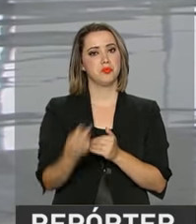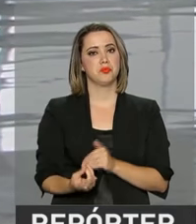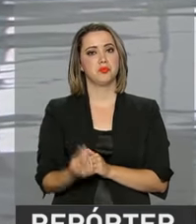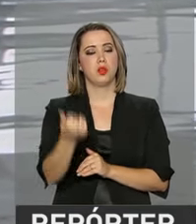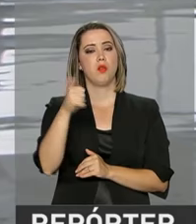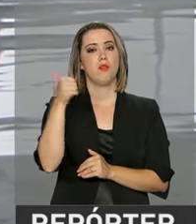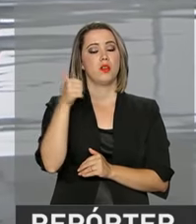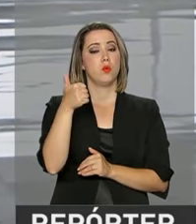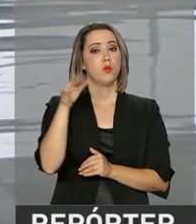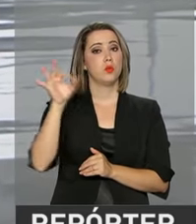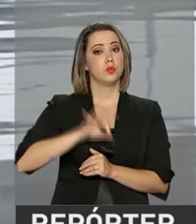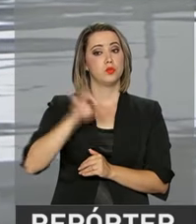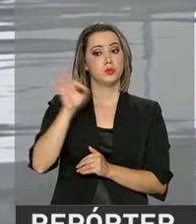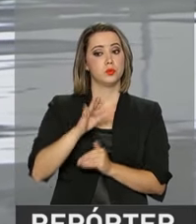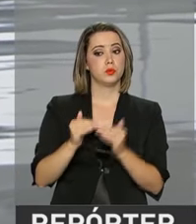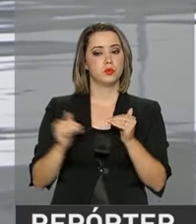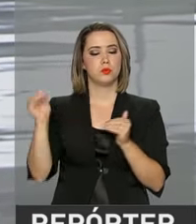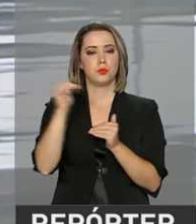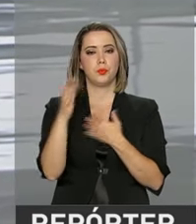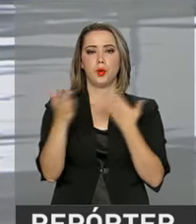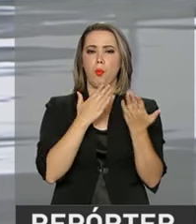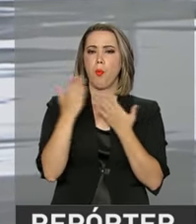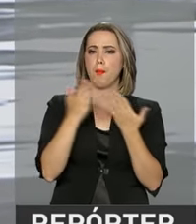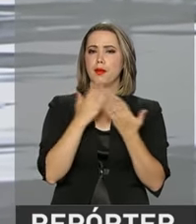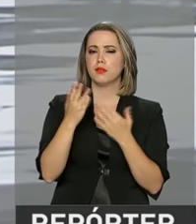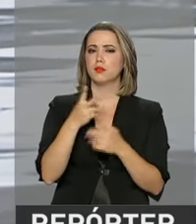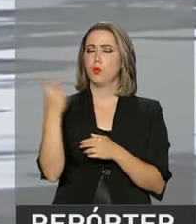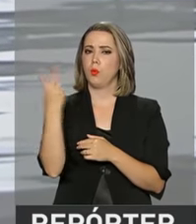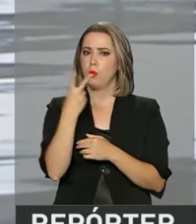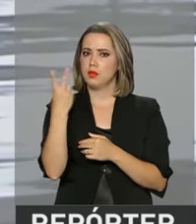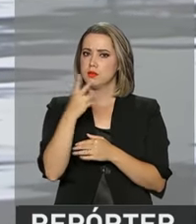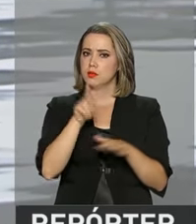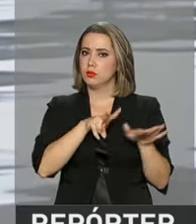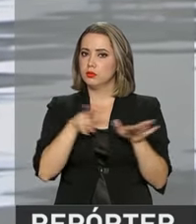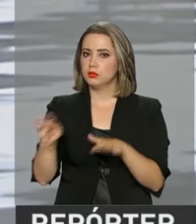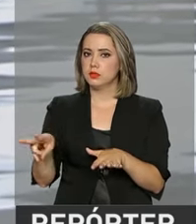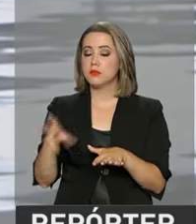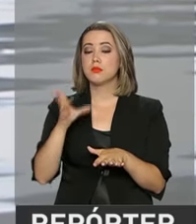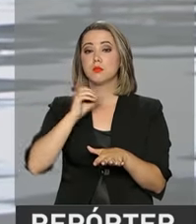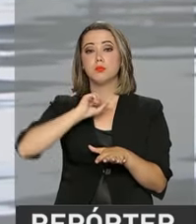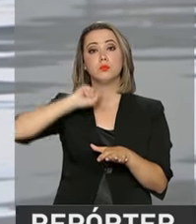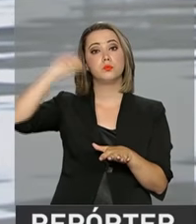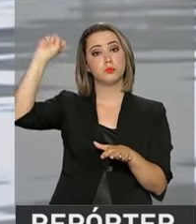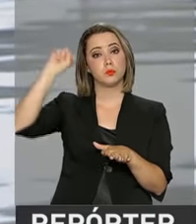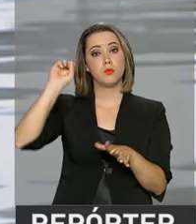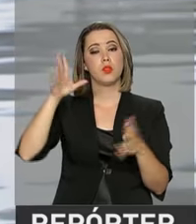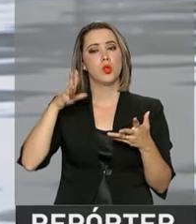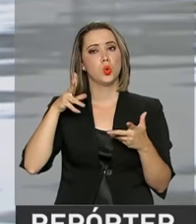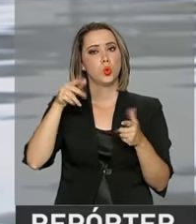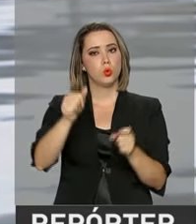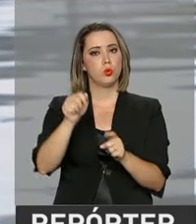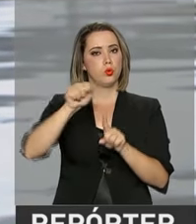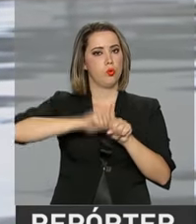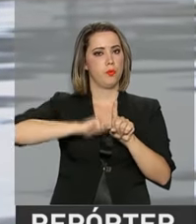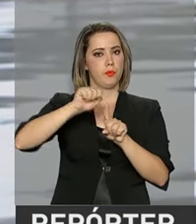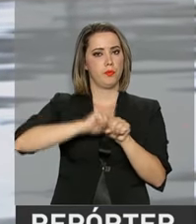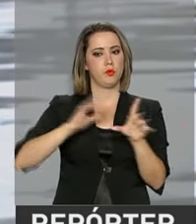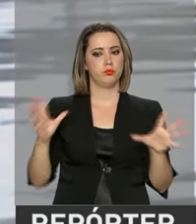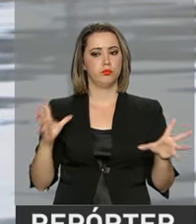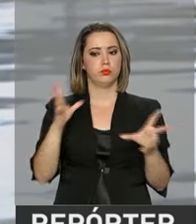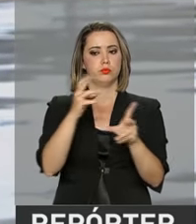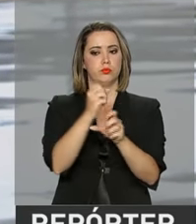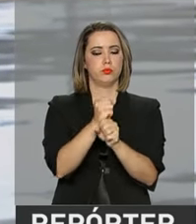11% maior que o registrado na segunda semana de abril no mês o saldo positivo chega a